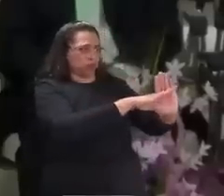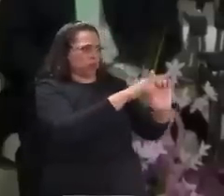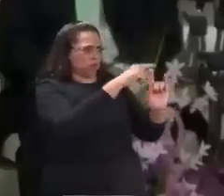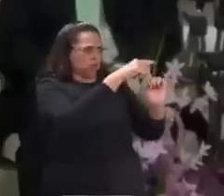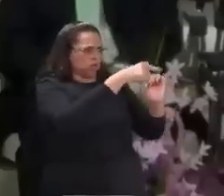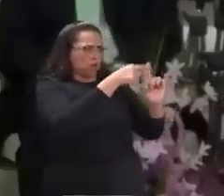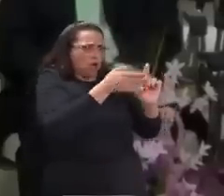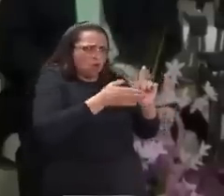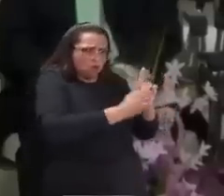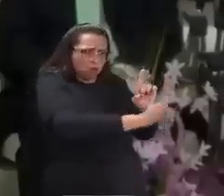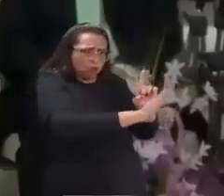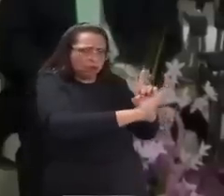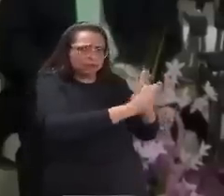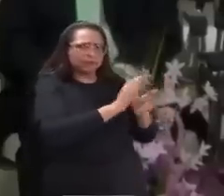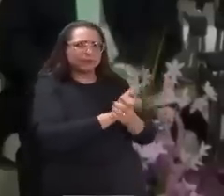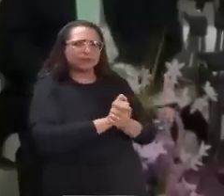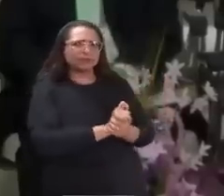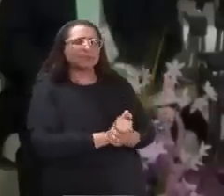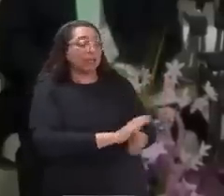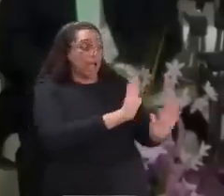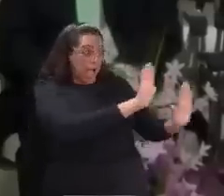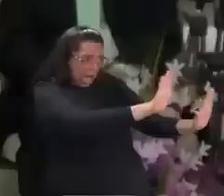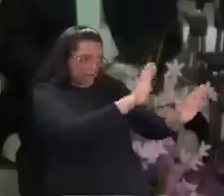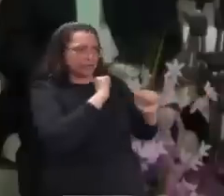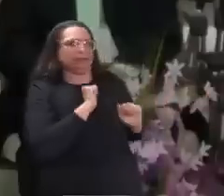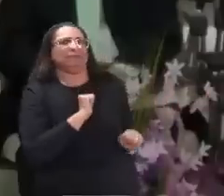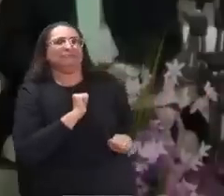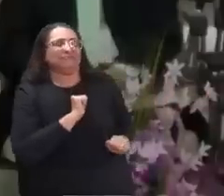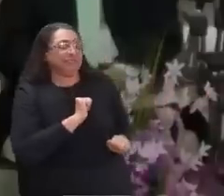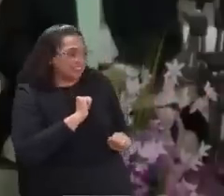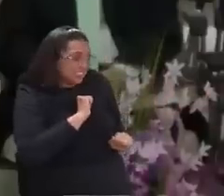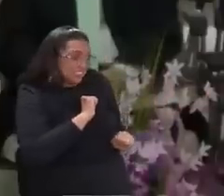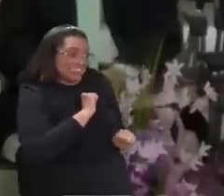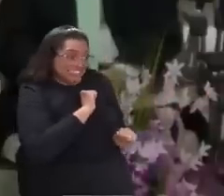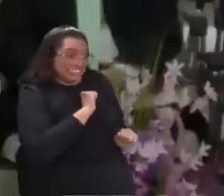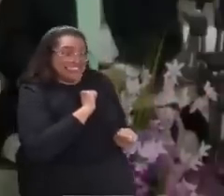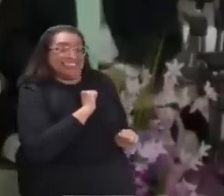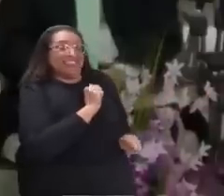Então o faraó diz: eu vou eliminar esse projeto na raiz.